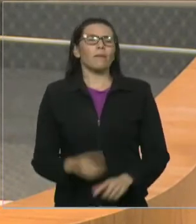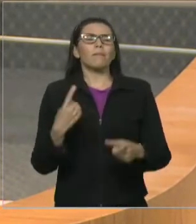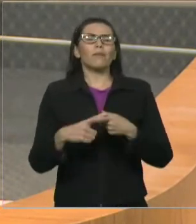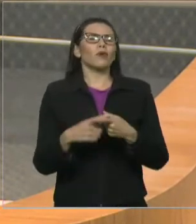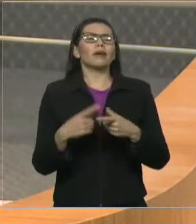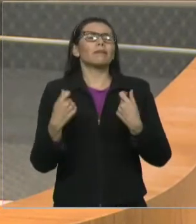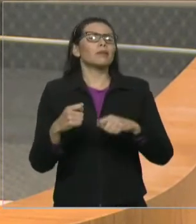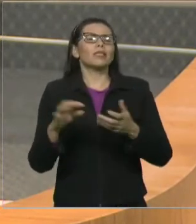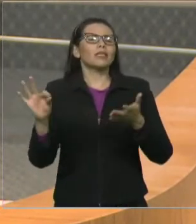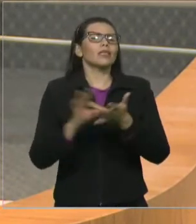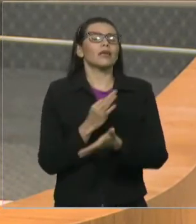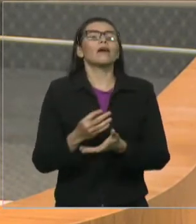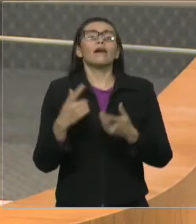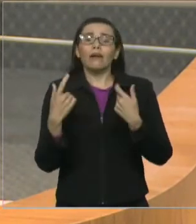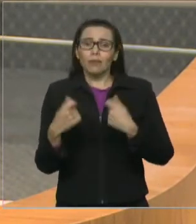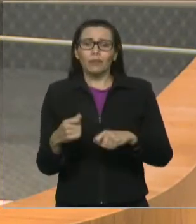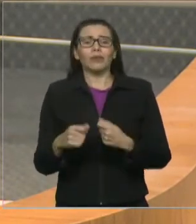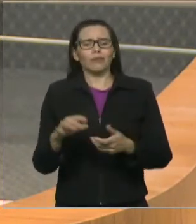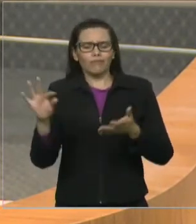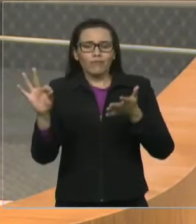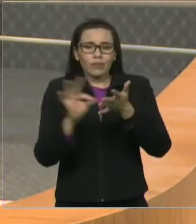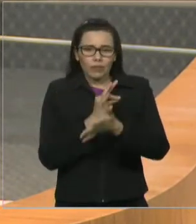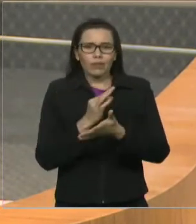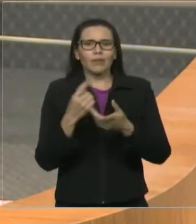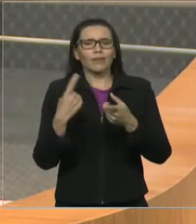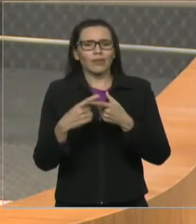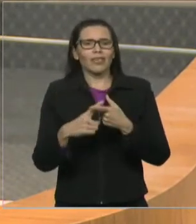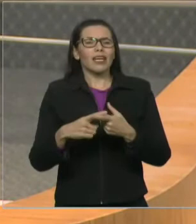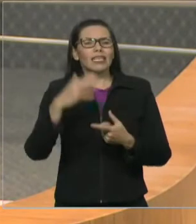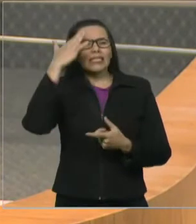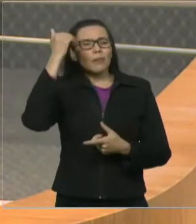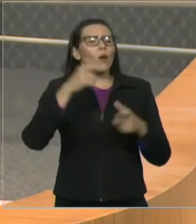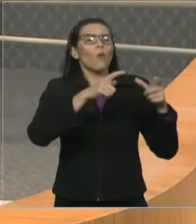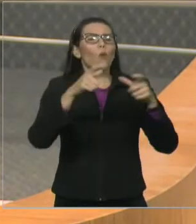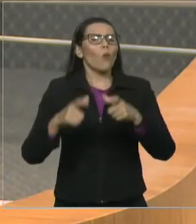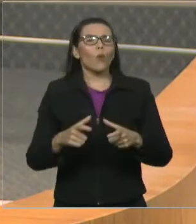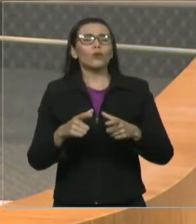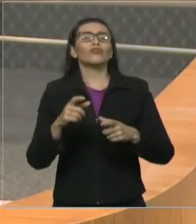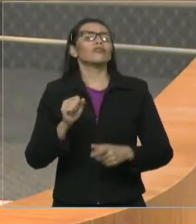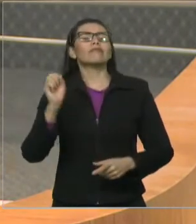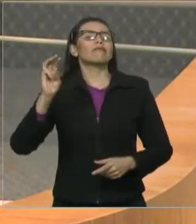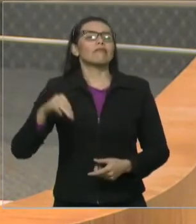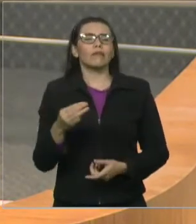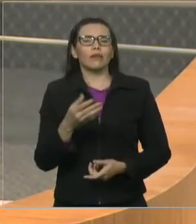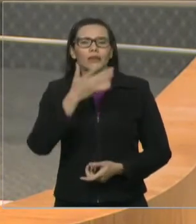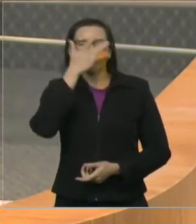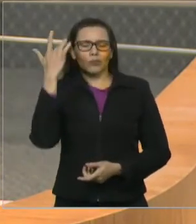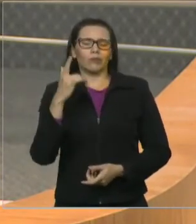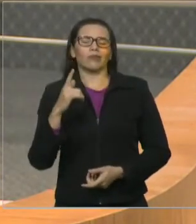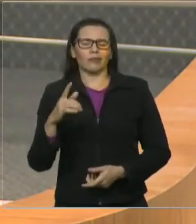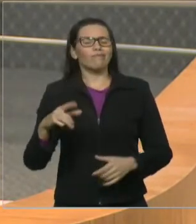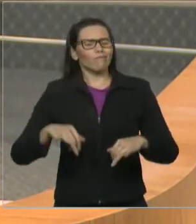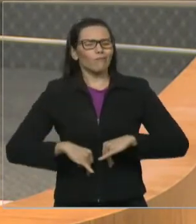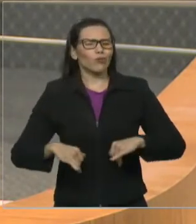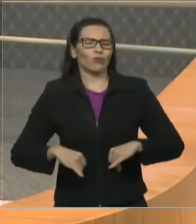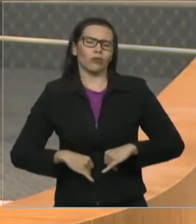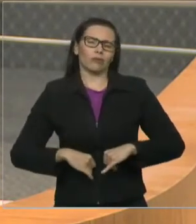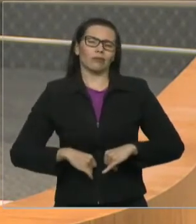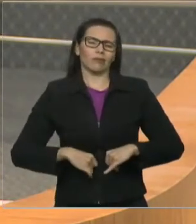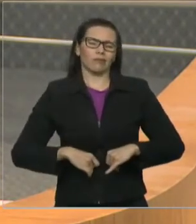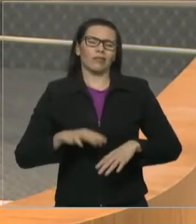paciente, saber quem são e o perfil dos mesmos. O segundo ponto importante é justamente facilitar